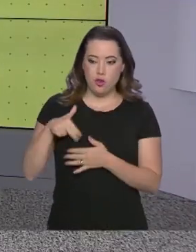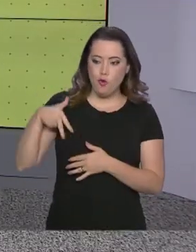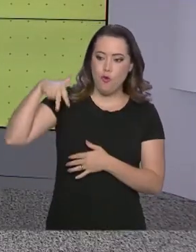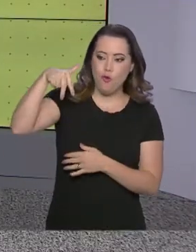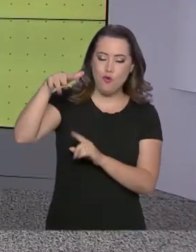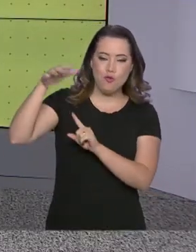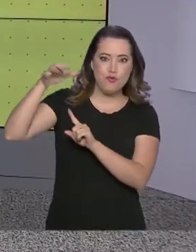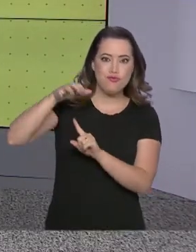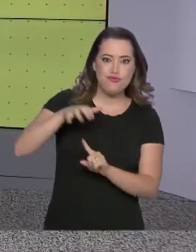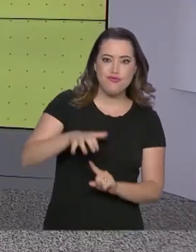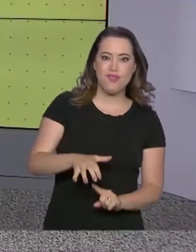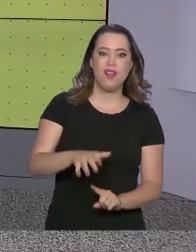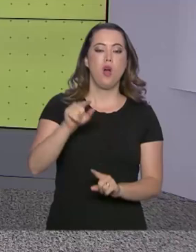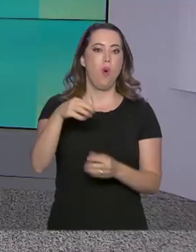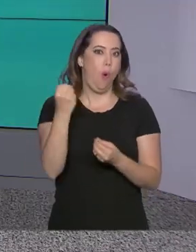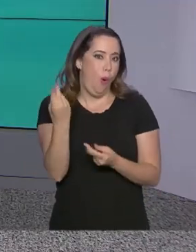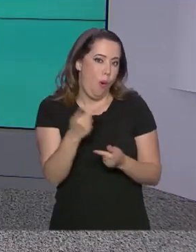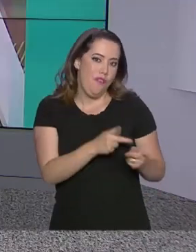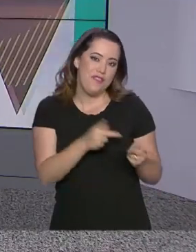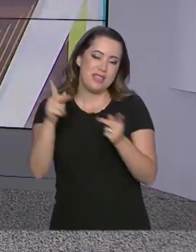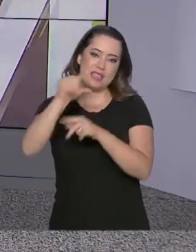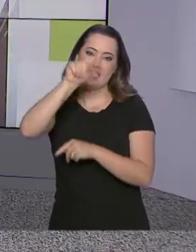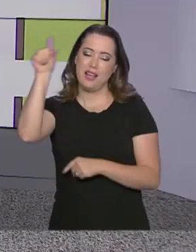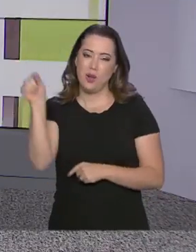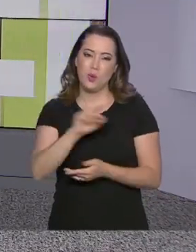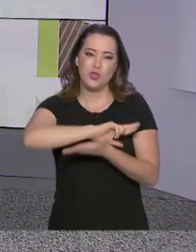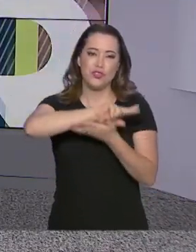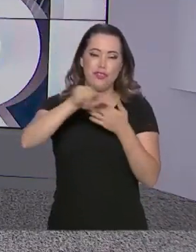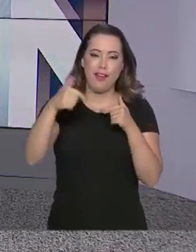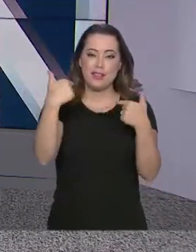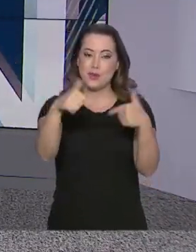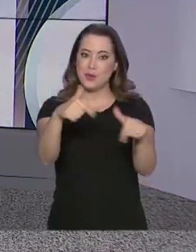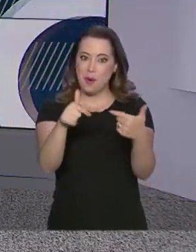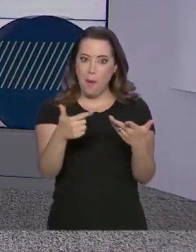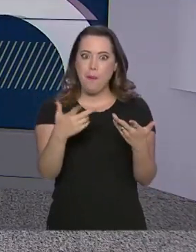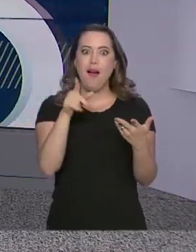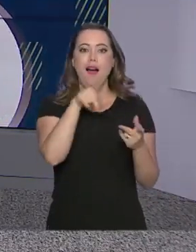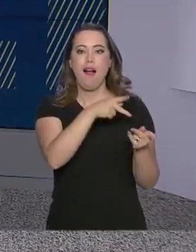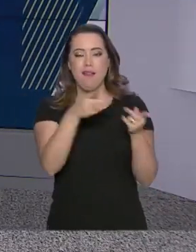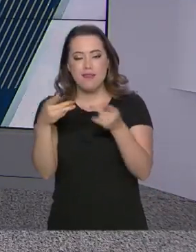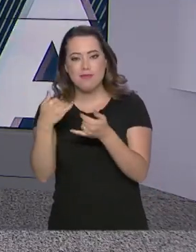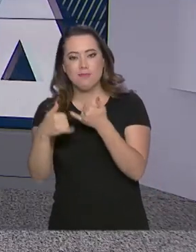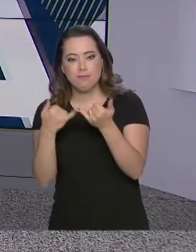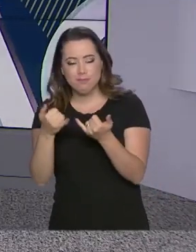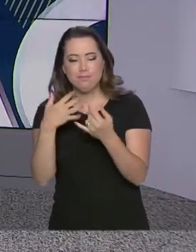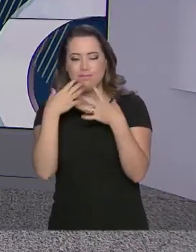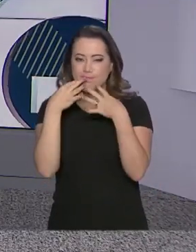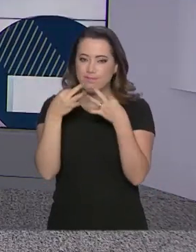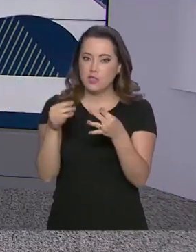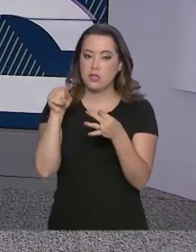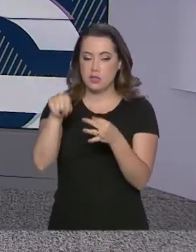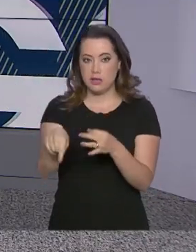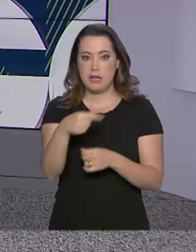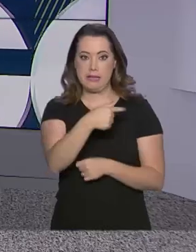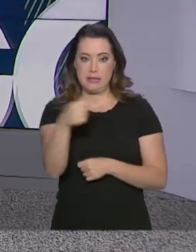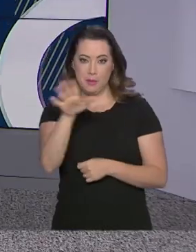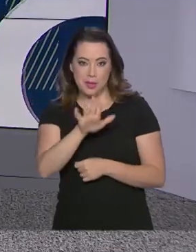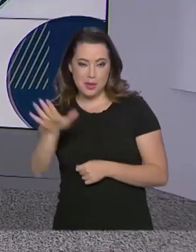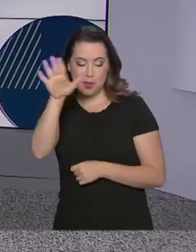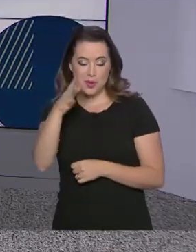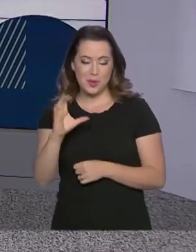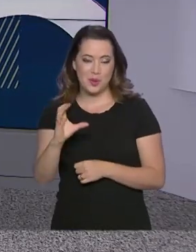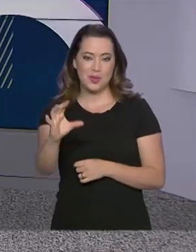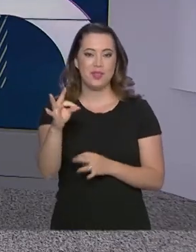visita à Lua. Essas são algumas das muitas atrações que os visitantes da Semana Nacional de Ciência e Tecnologia podem